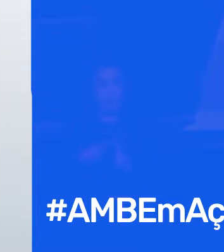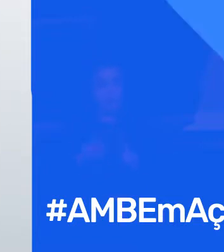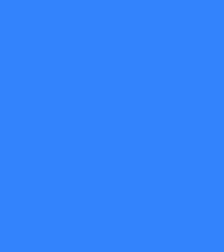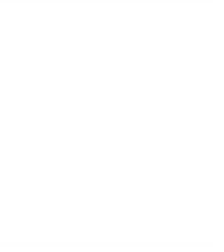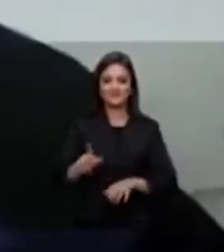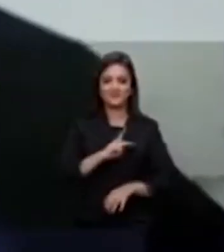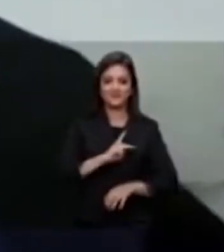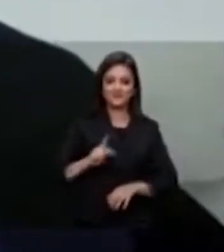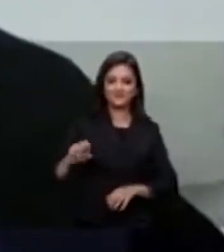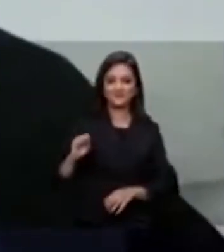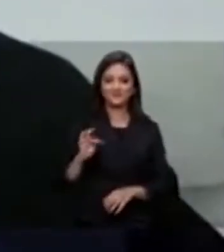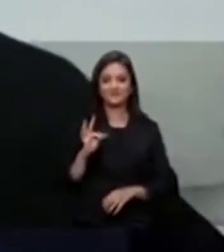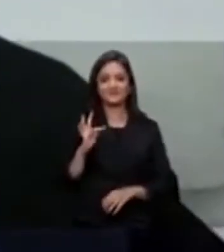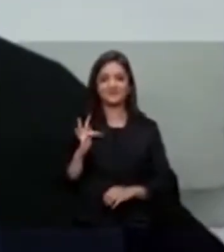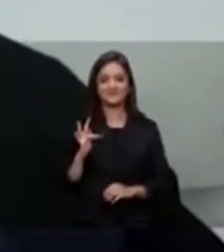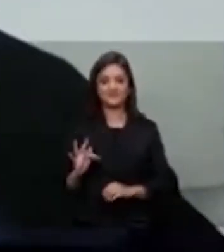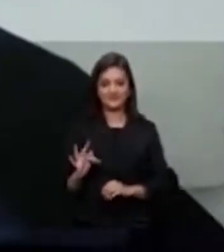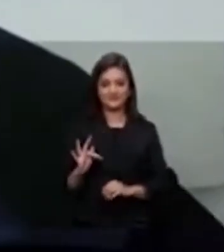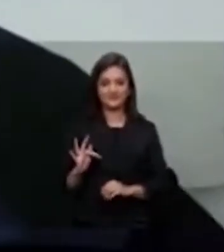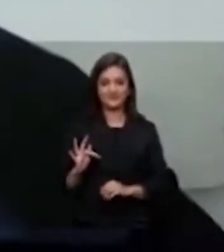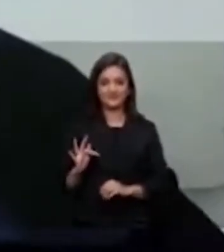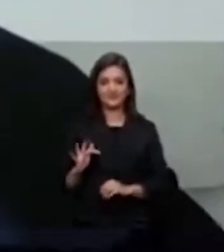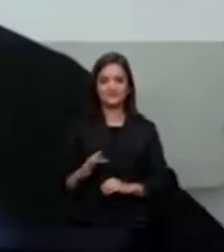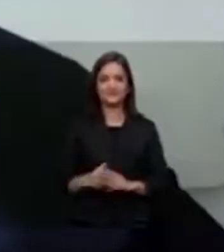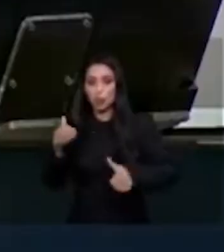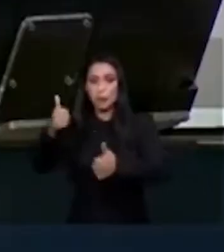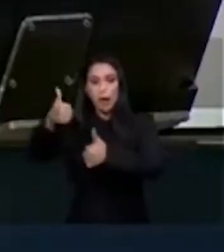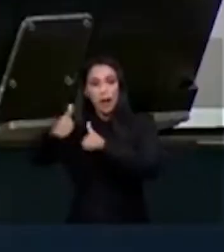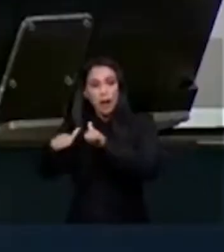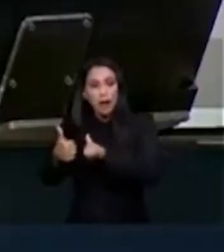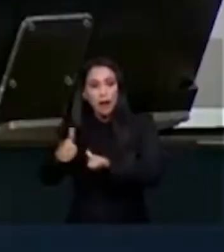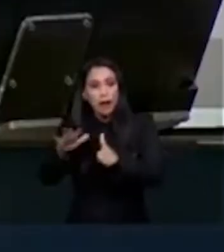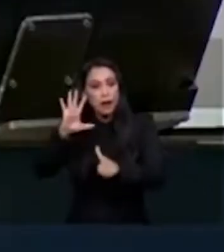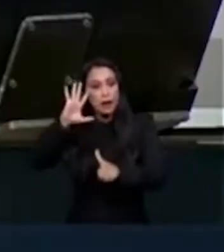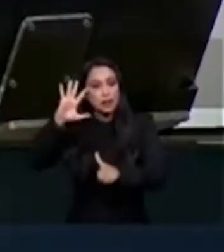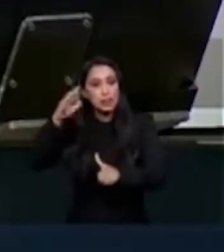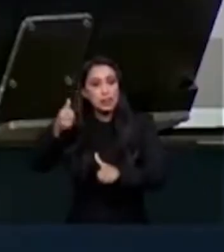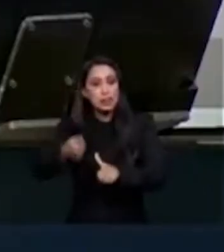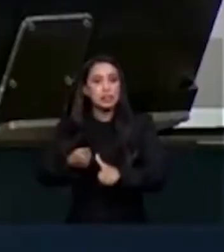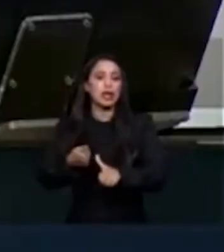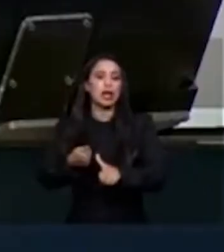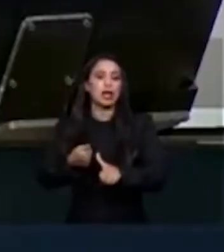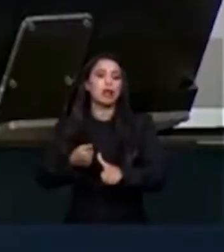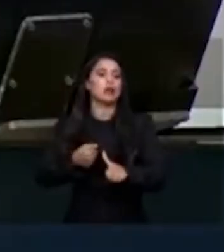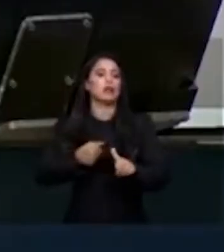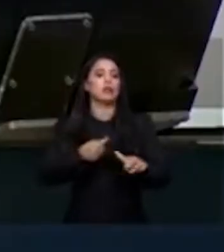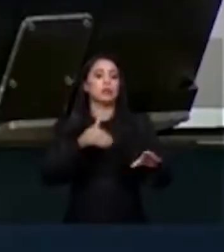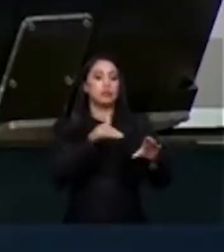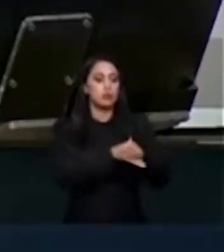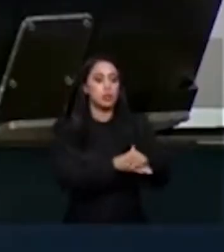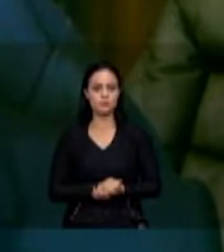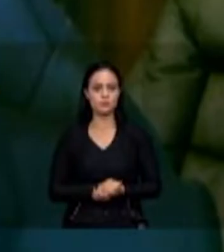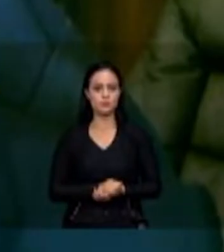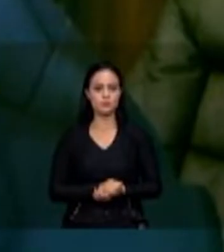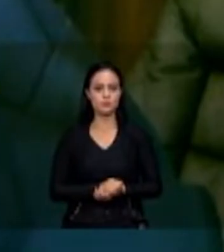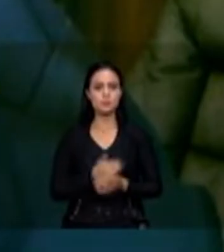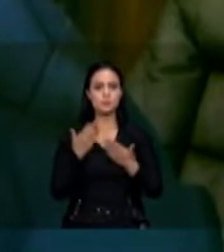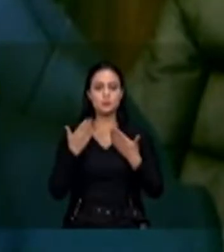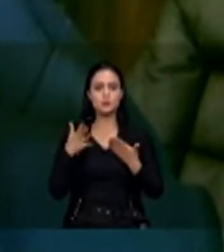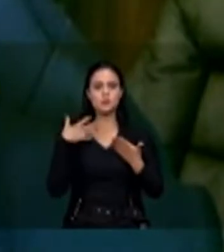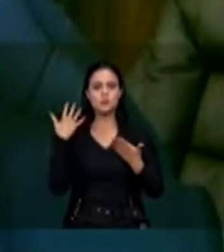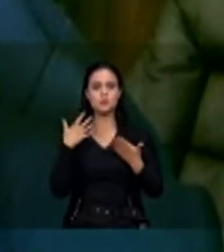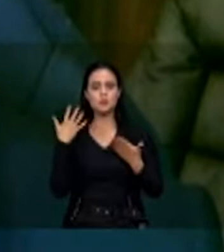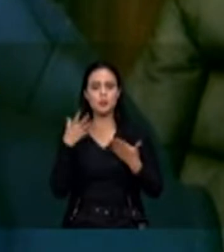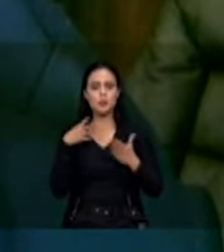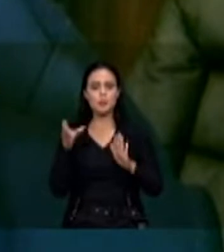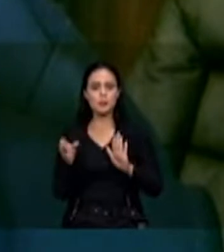da lei conhecida como pacote anticrime, em especial sobre a figura do juiz de garantias. A Associação dos Magistrados Brasileiros